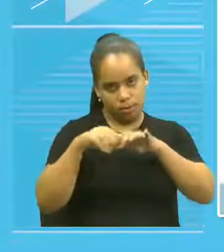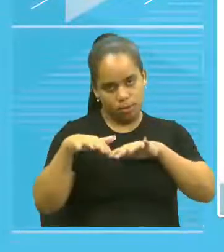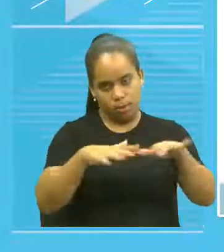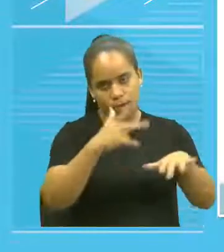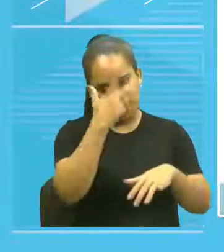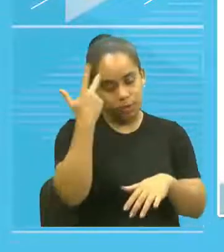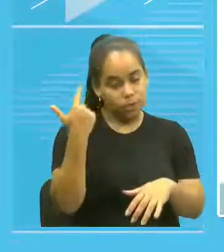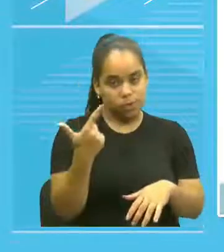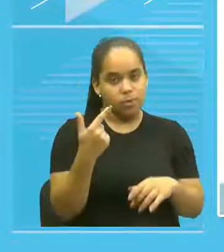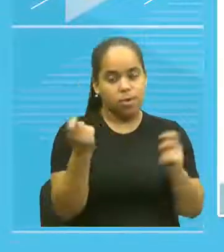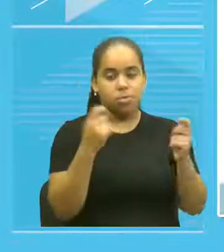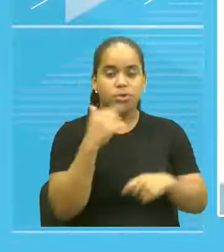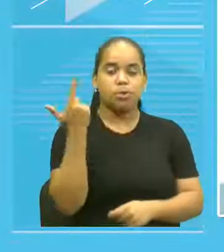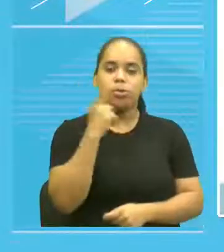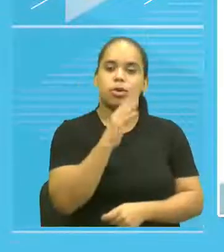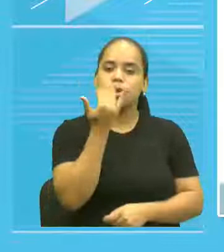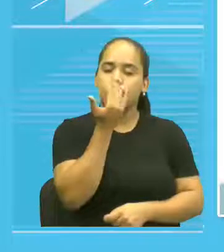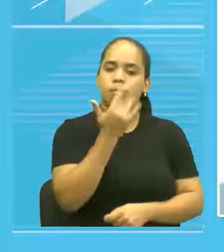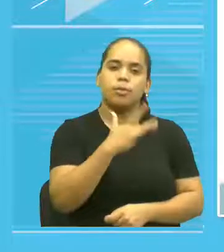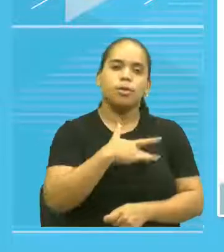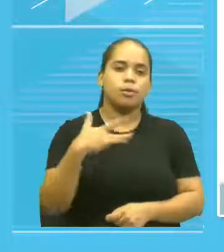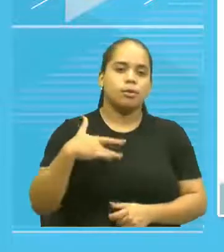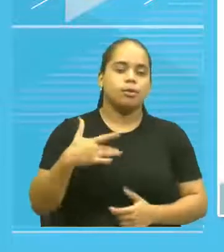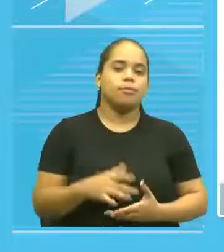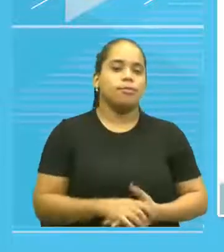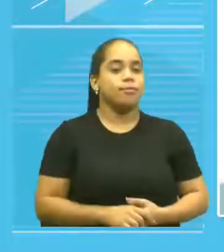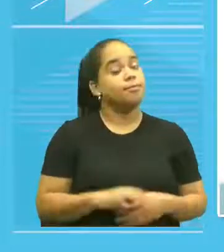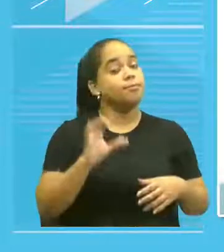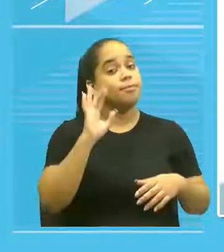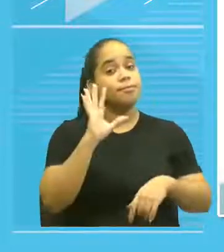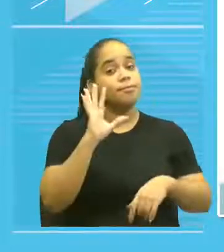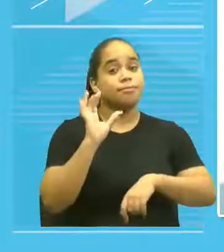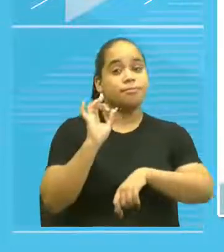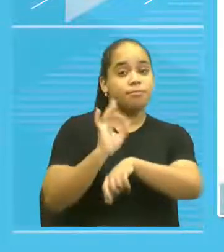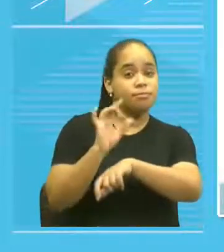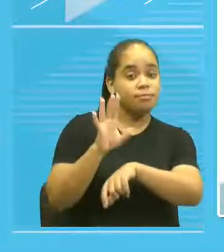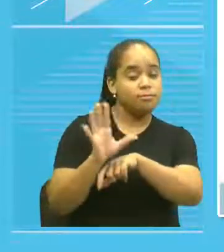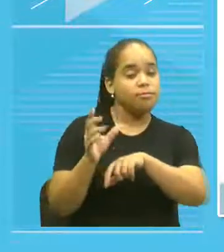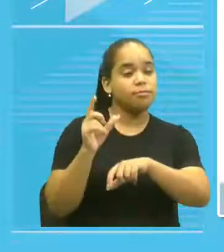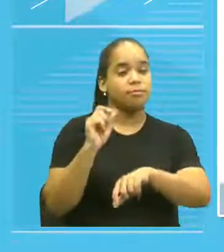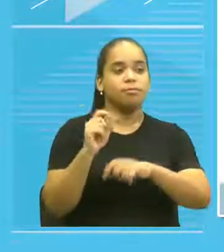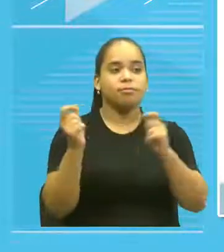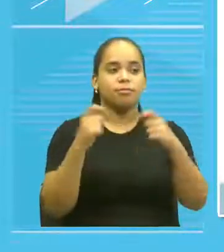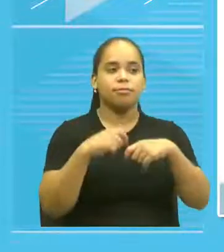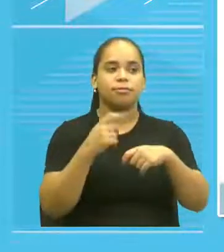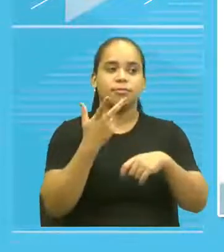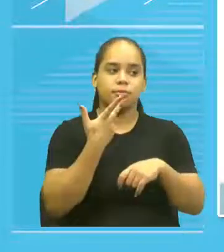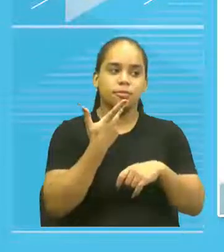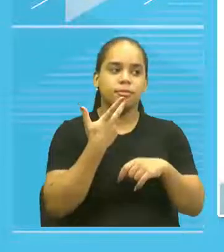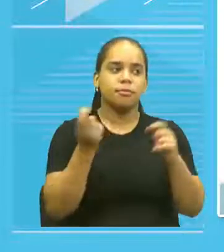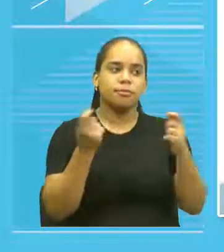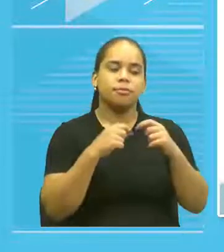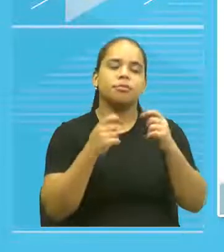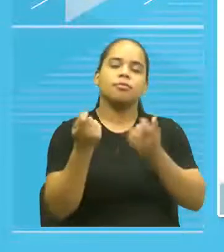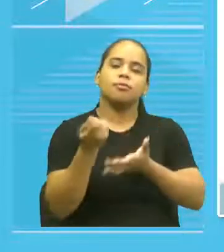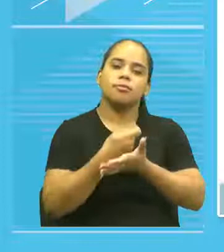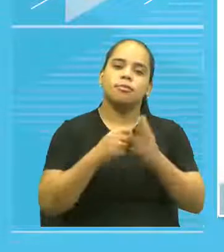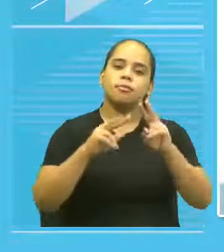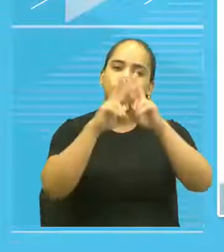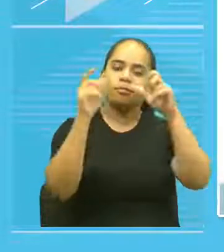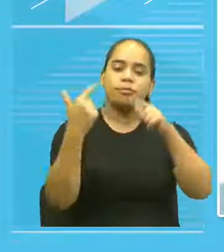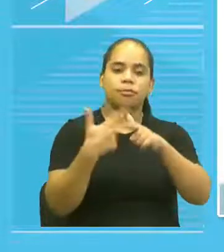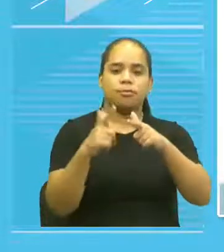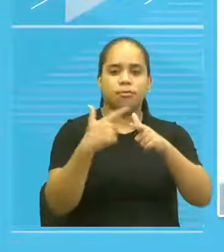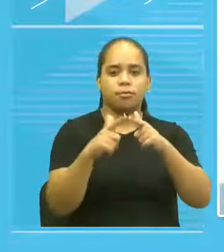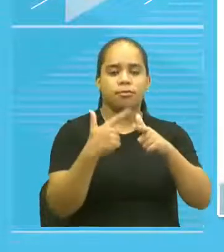para arcar com alimentação saudável ó tô jogando aqui expressões que pô os nossos para escrever sobre a questão da